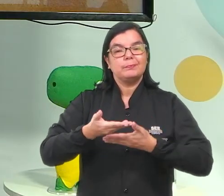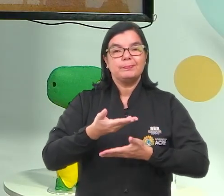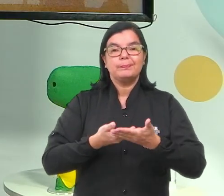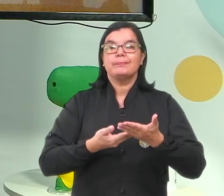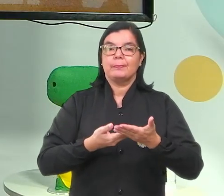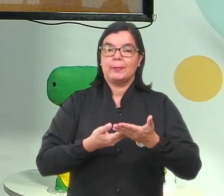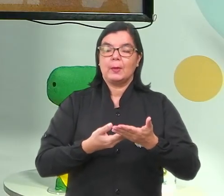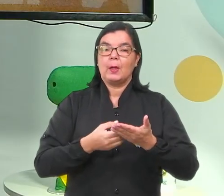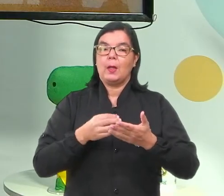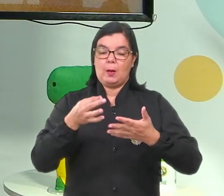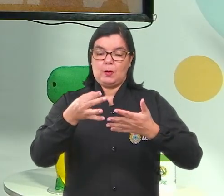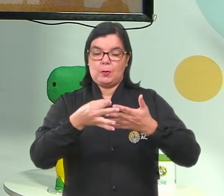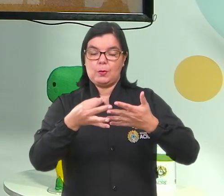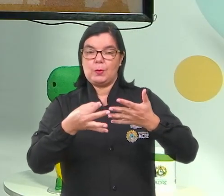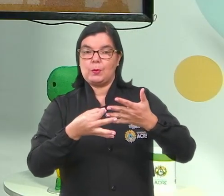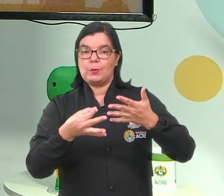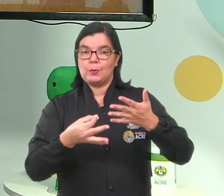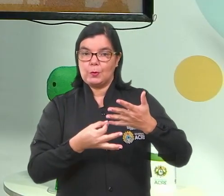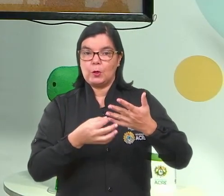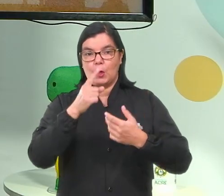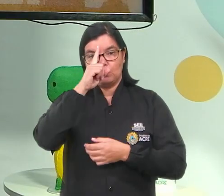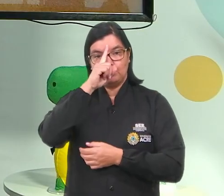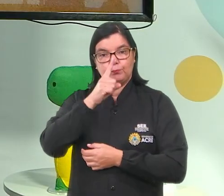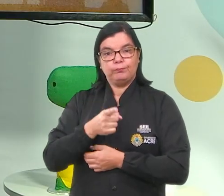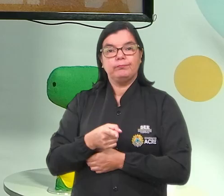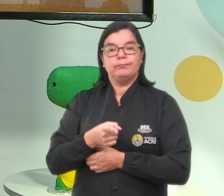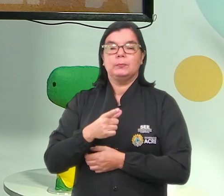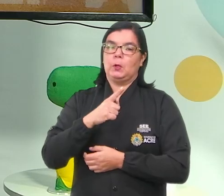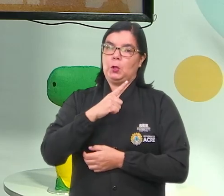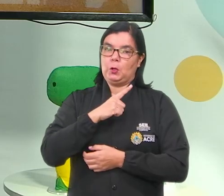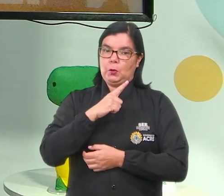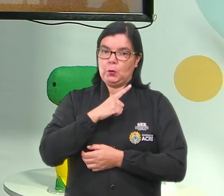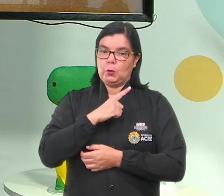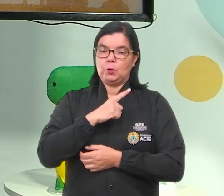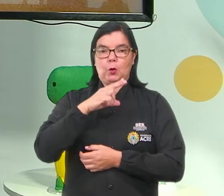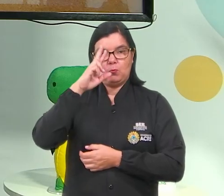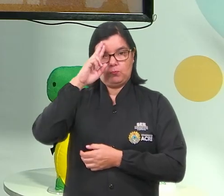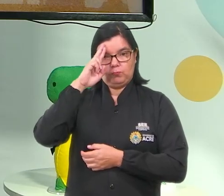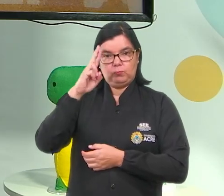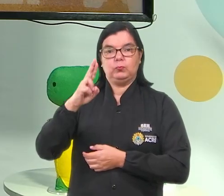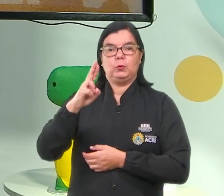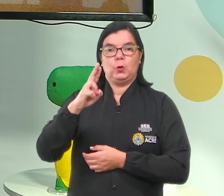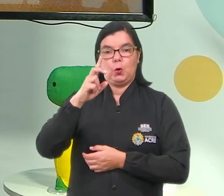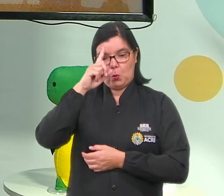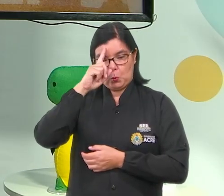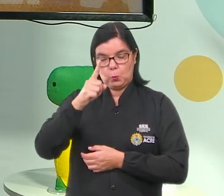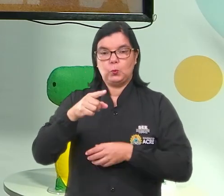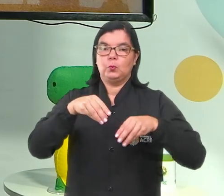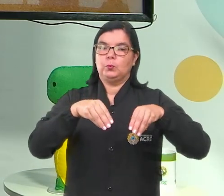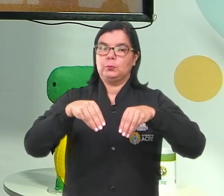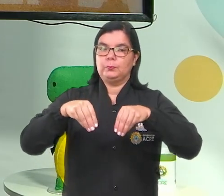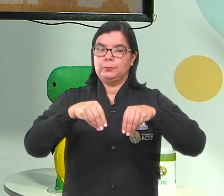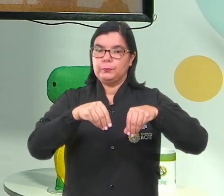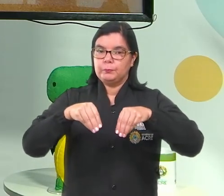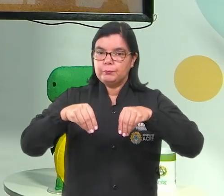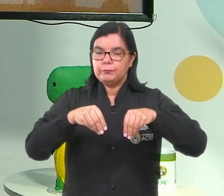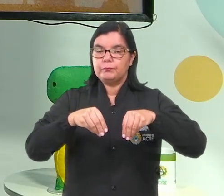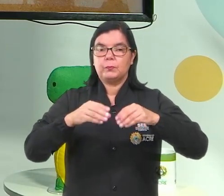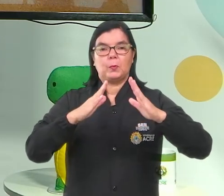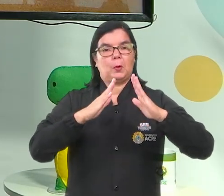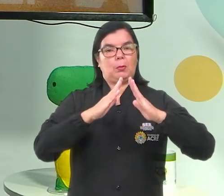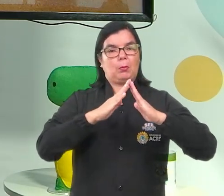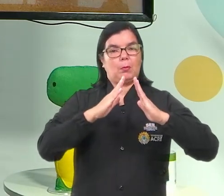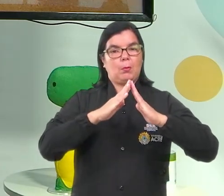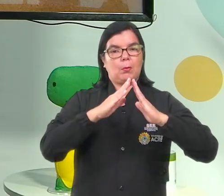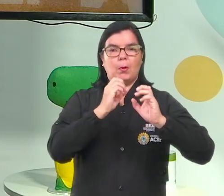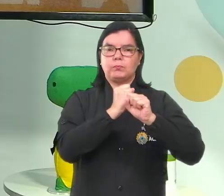é pautada justamente na dominação. Eu tenho o senhor, o dono das terras, o dono da casa grande,